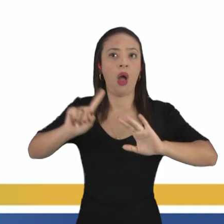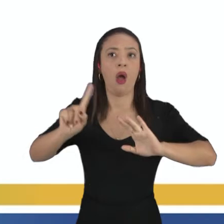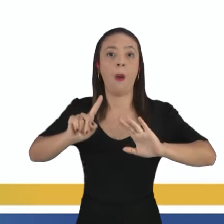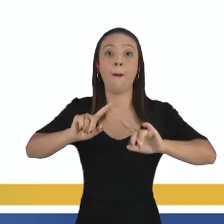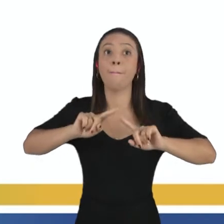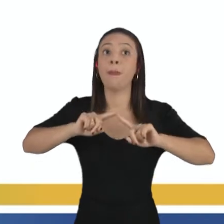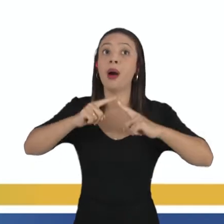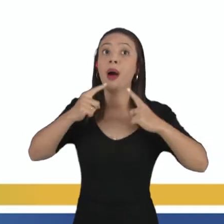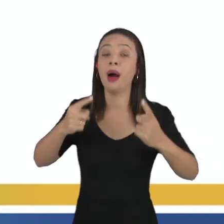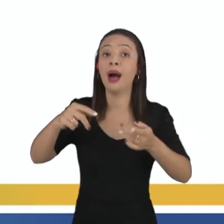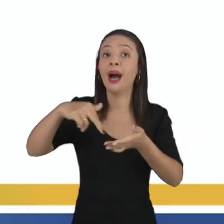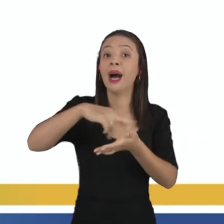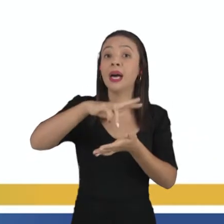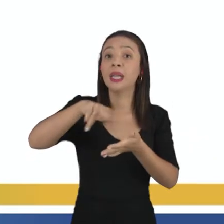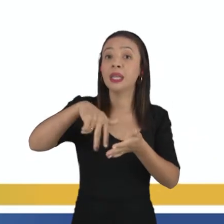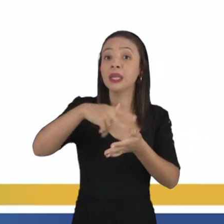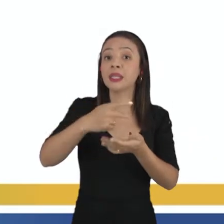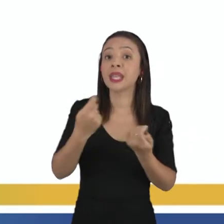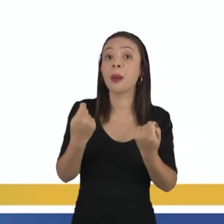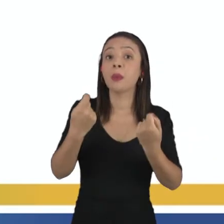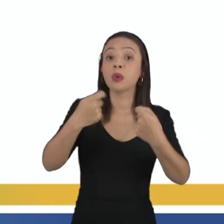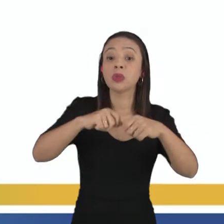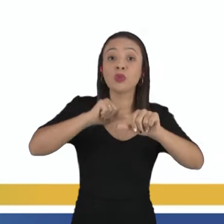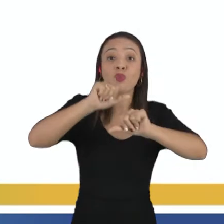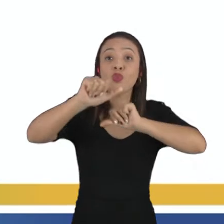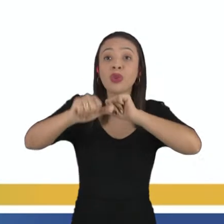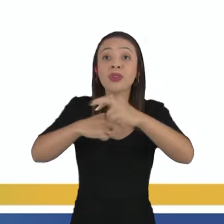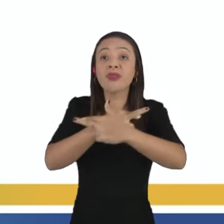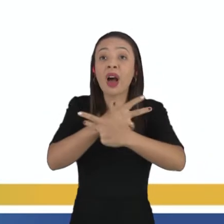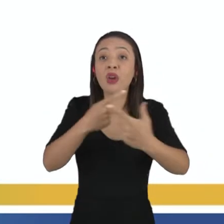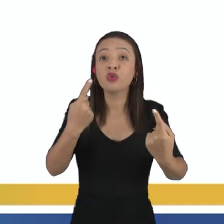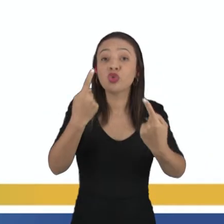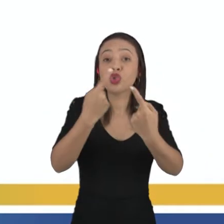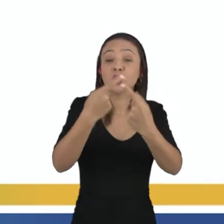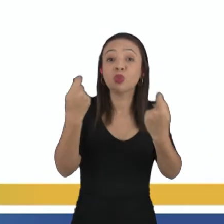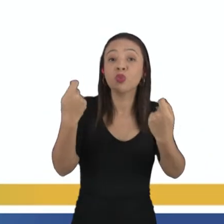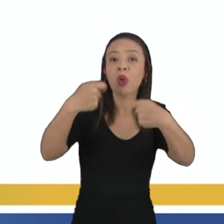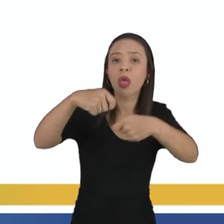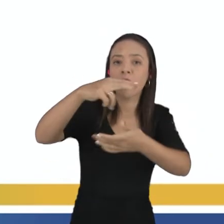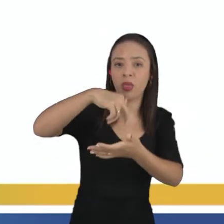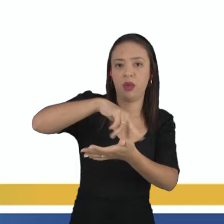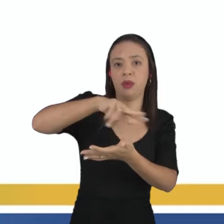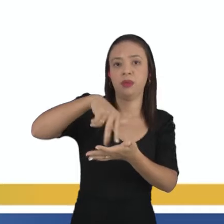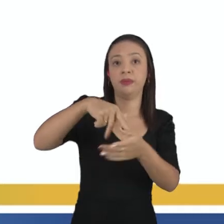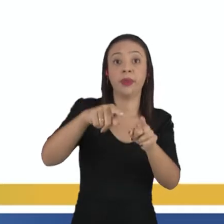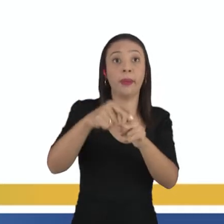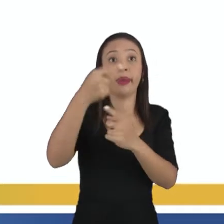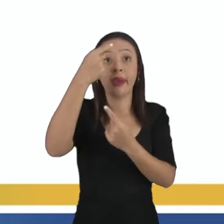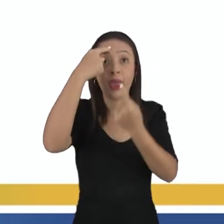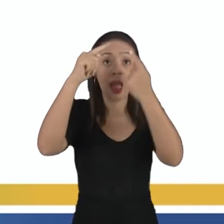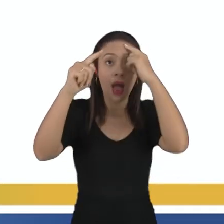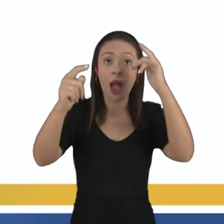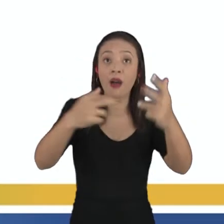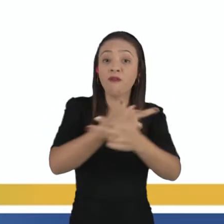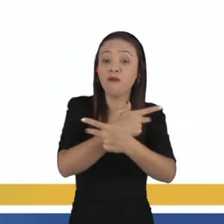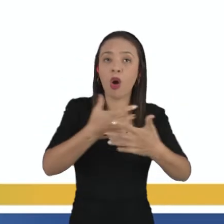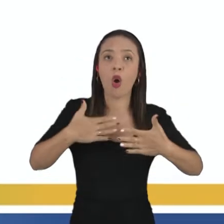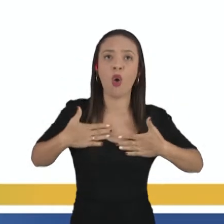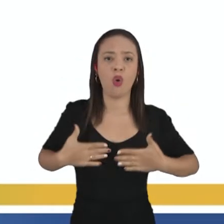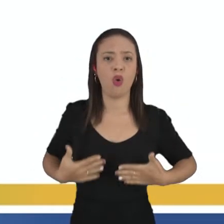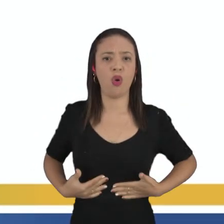com a qual se pode variar os modos de dançar. Se pode produzir série de corpos,